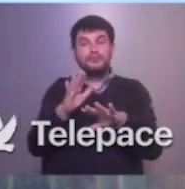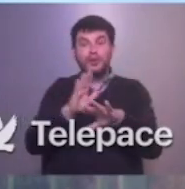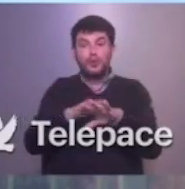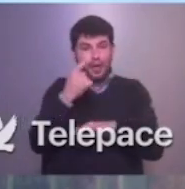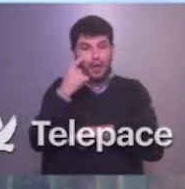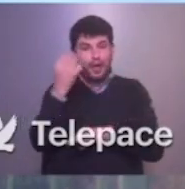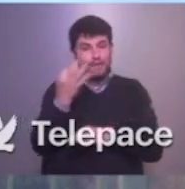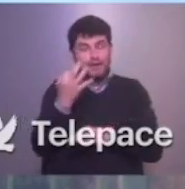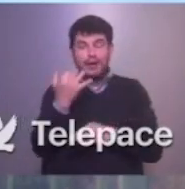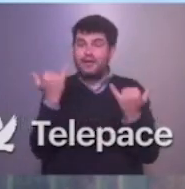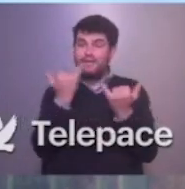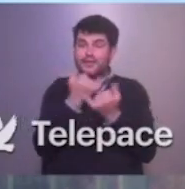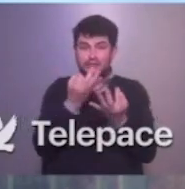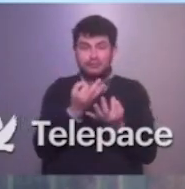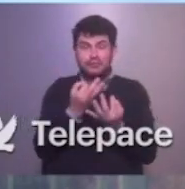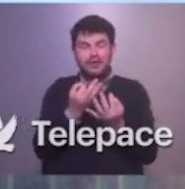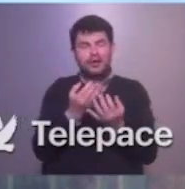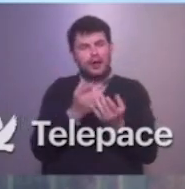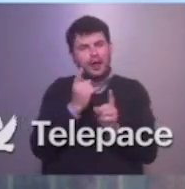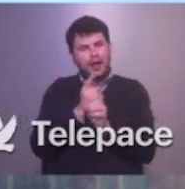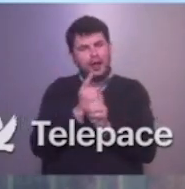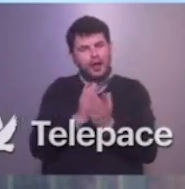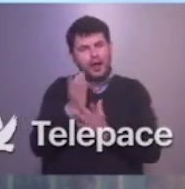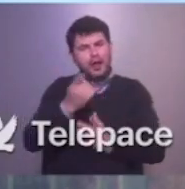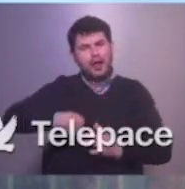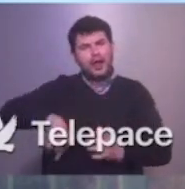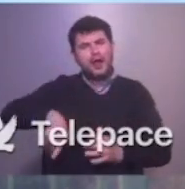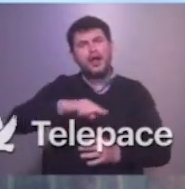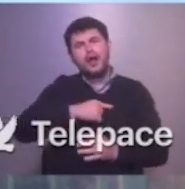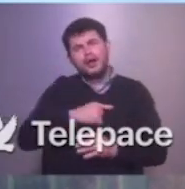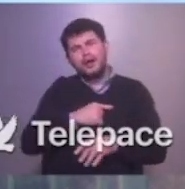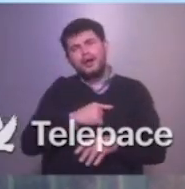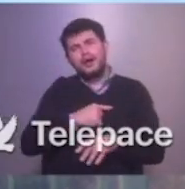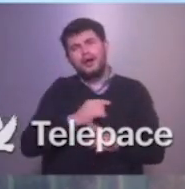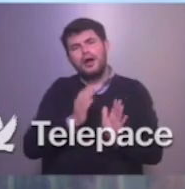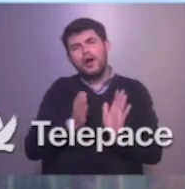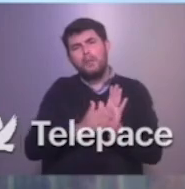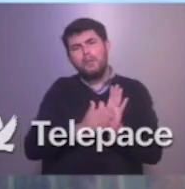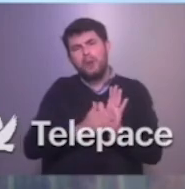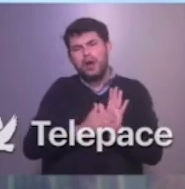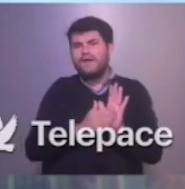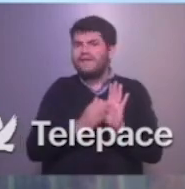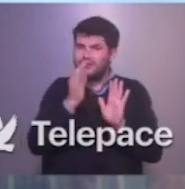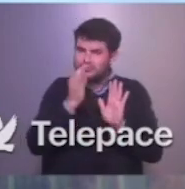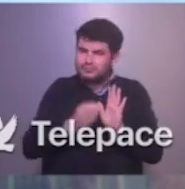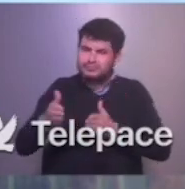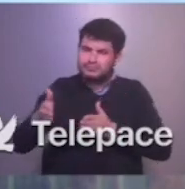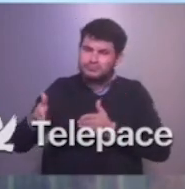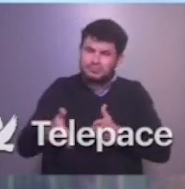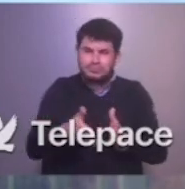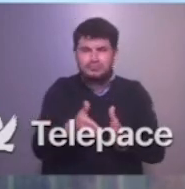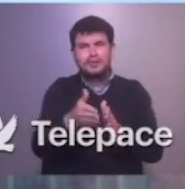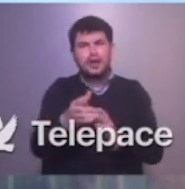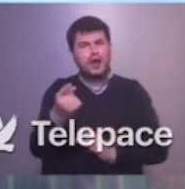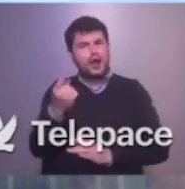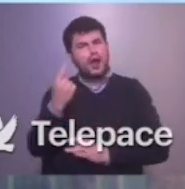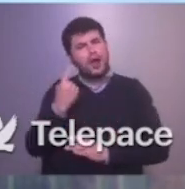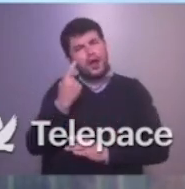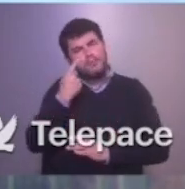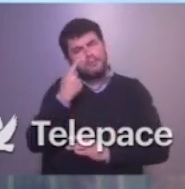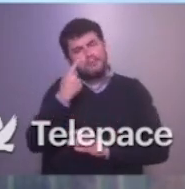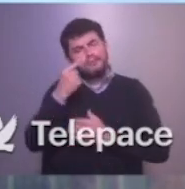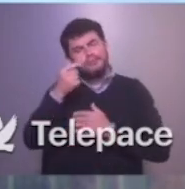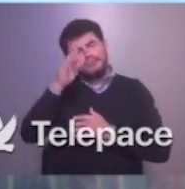experiência é essa, feliz, que continua a ser para nós indicadora dos caminhos que havemos de